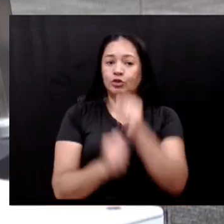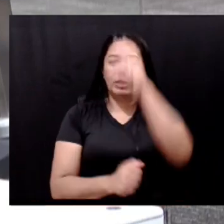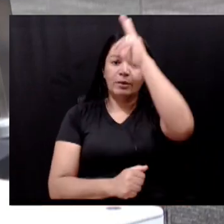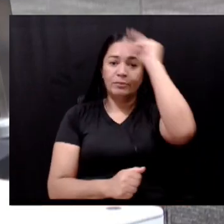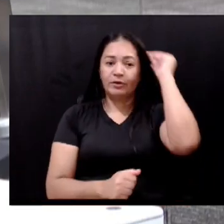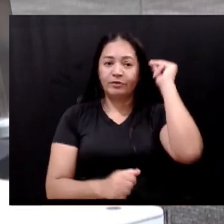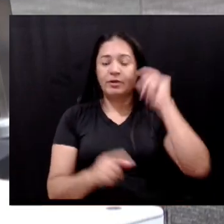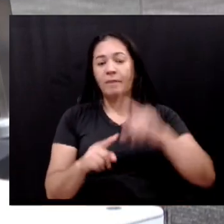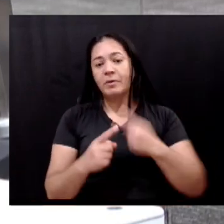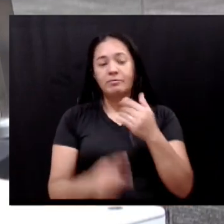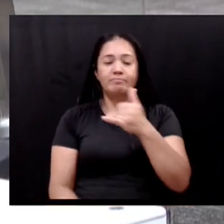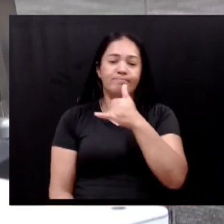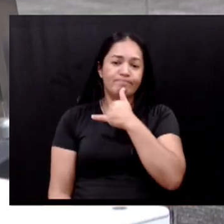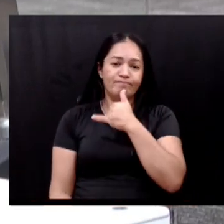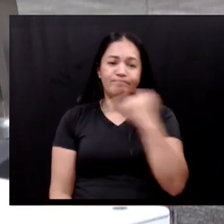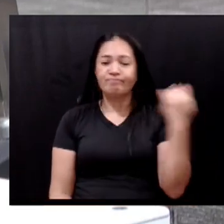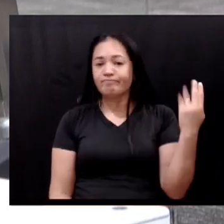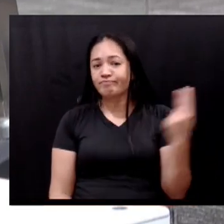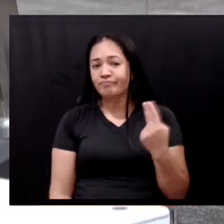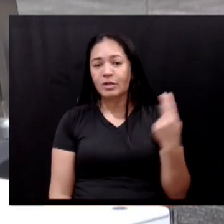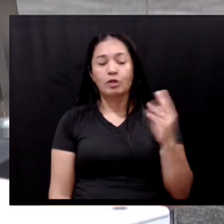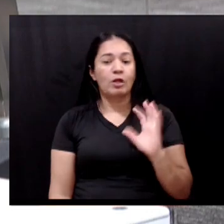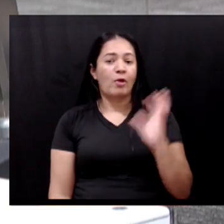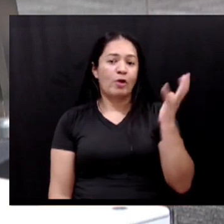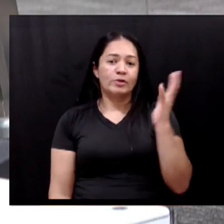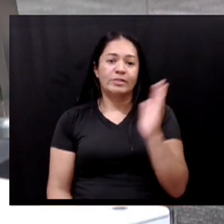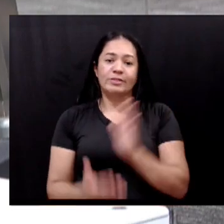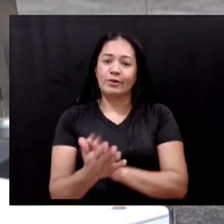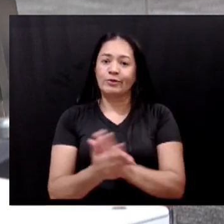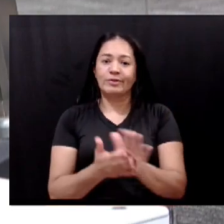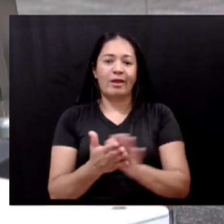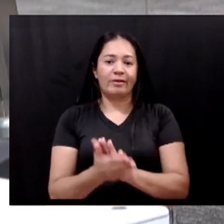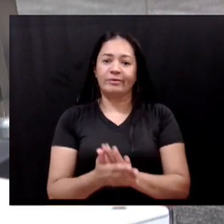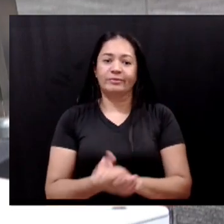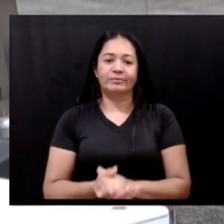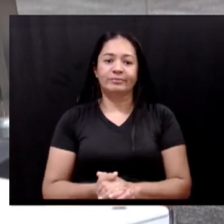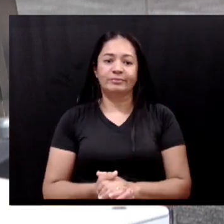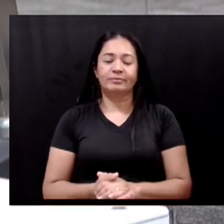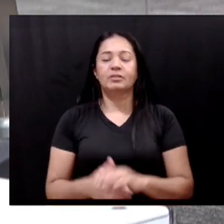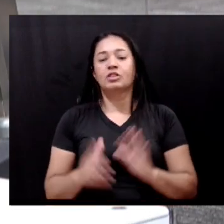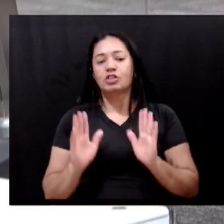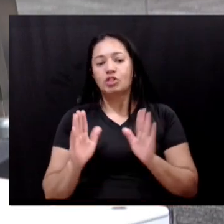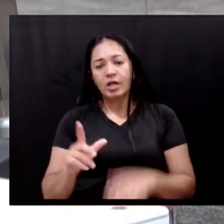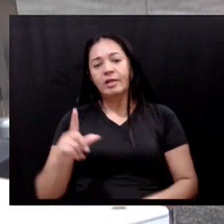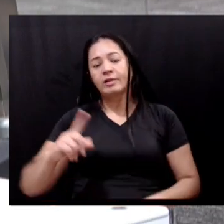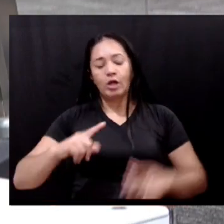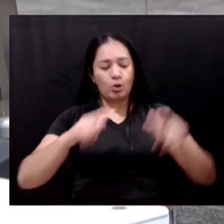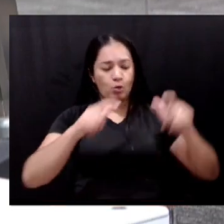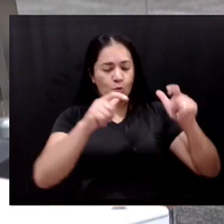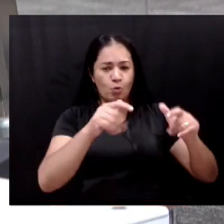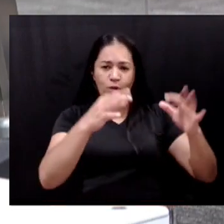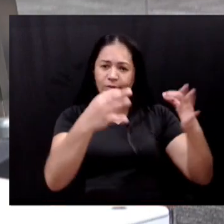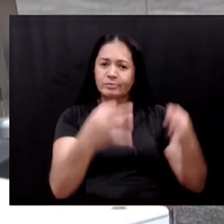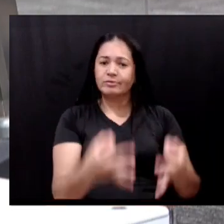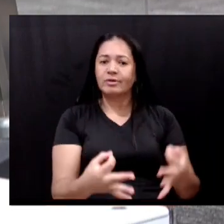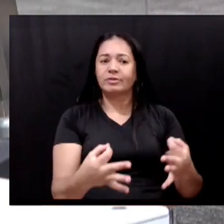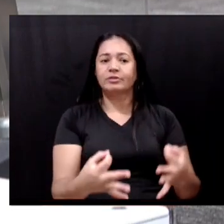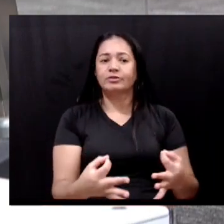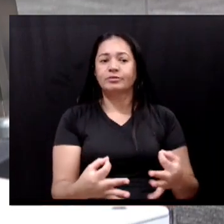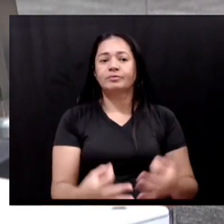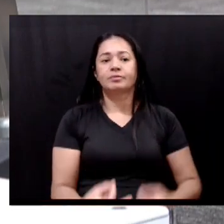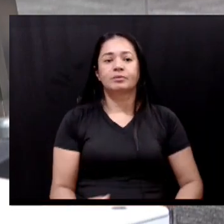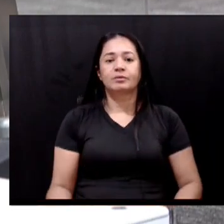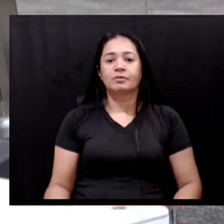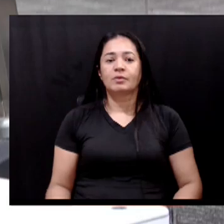não aconteceu ainda a implementação do ecoponto. Então já há uma área destinada, já há um espaço dialogado inclusive